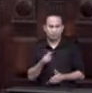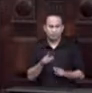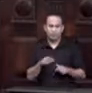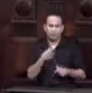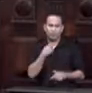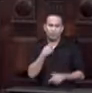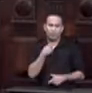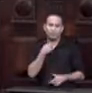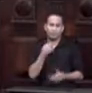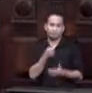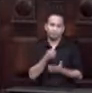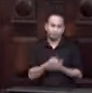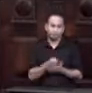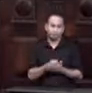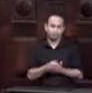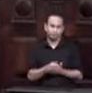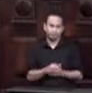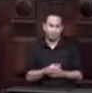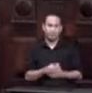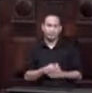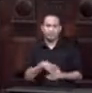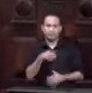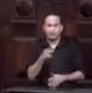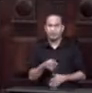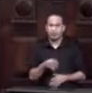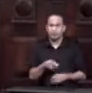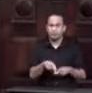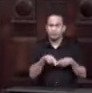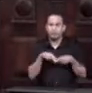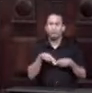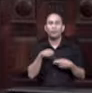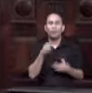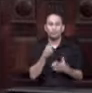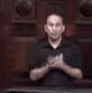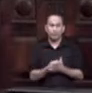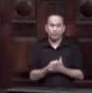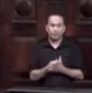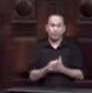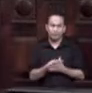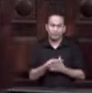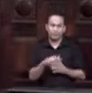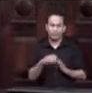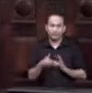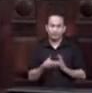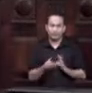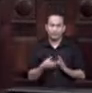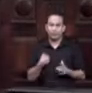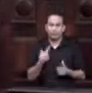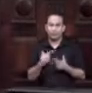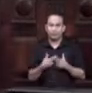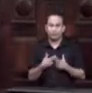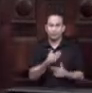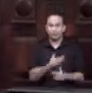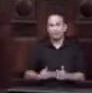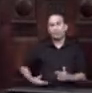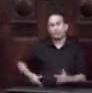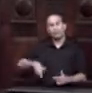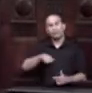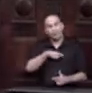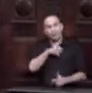por isso, o Partido dos Trabalhadores é contrário. Porque o governo federal tem responsabilidade no